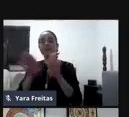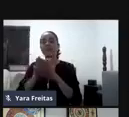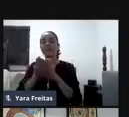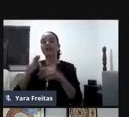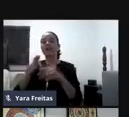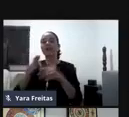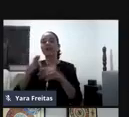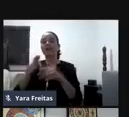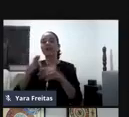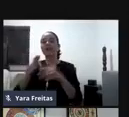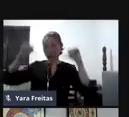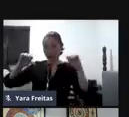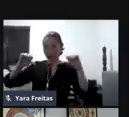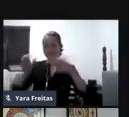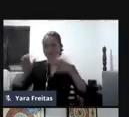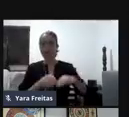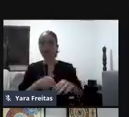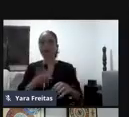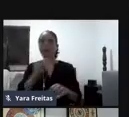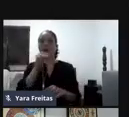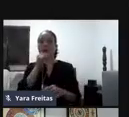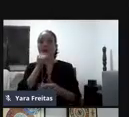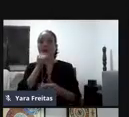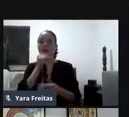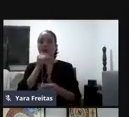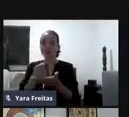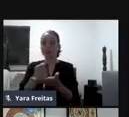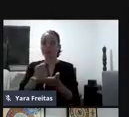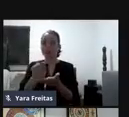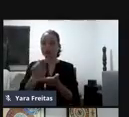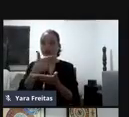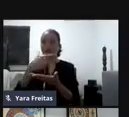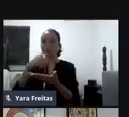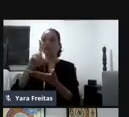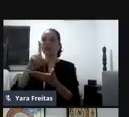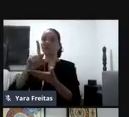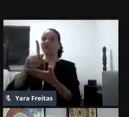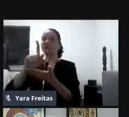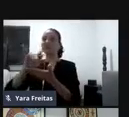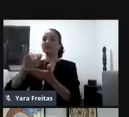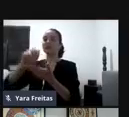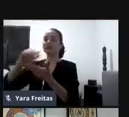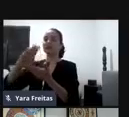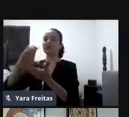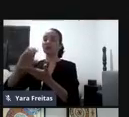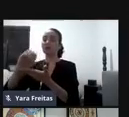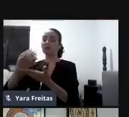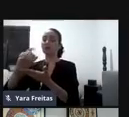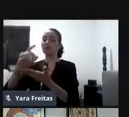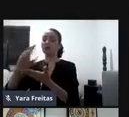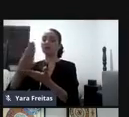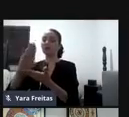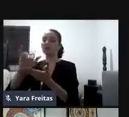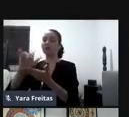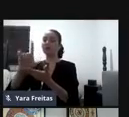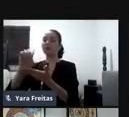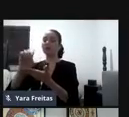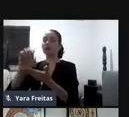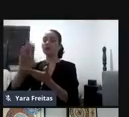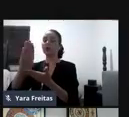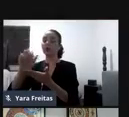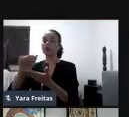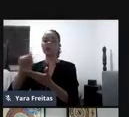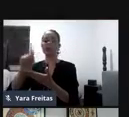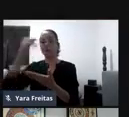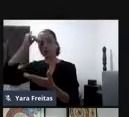medicações, por exemplo, ginkgo biloba não protege, tá? Não previne Alzheimer. Ômega 3